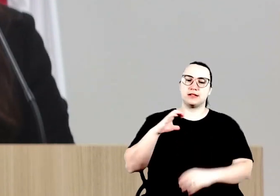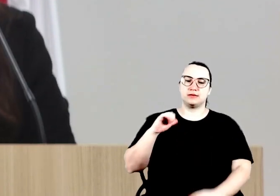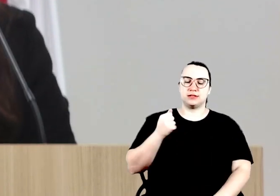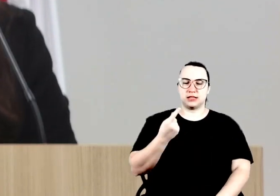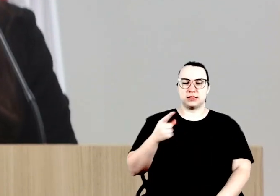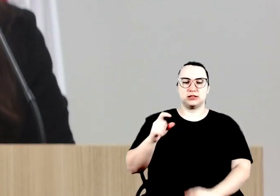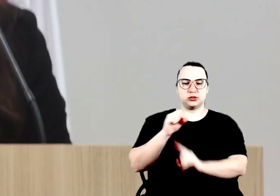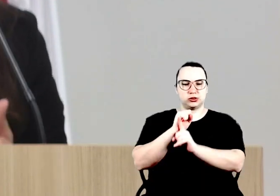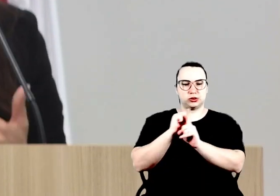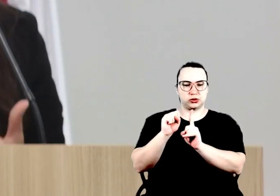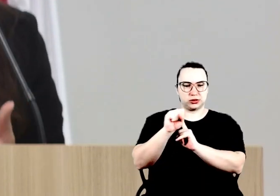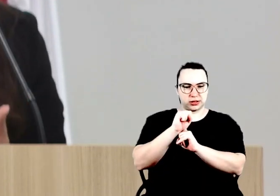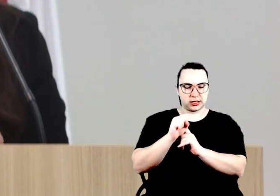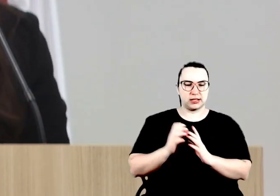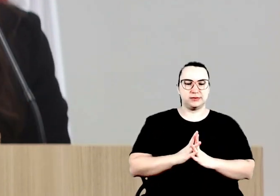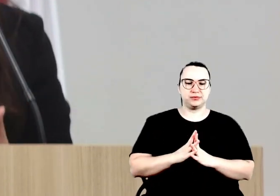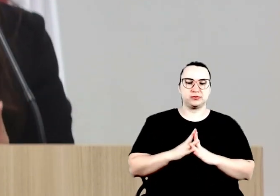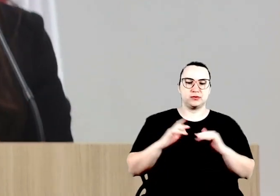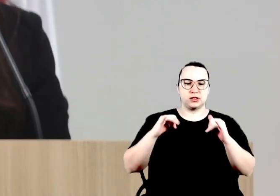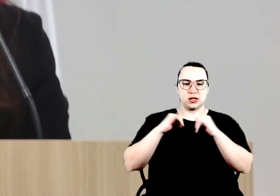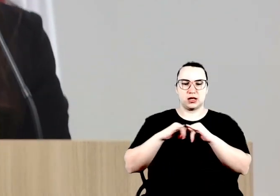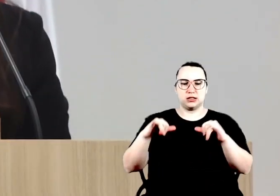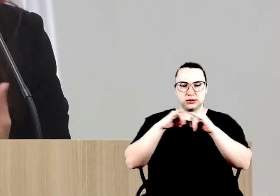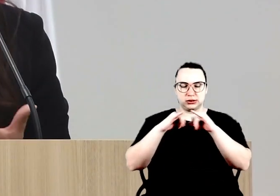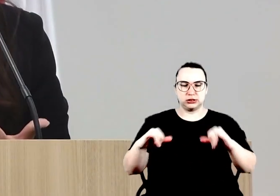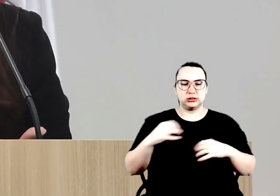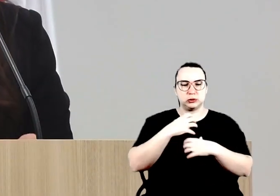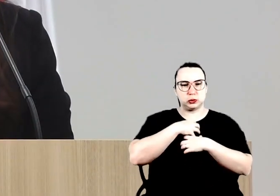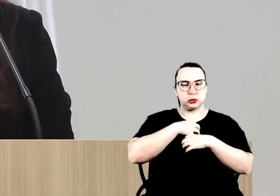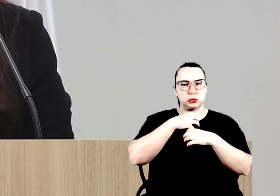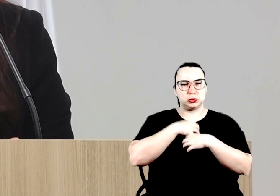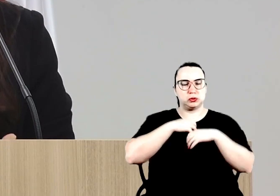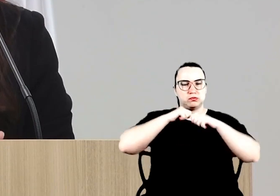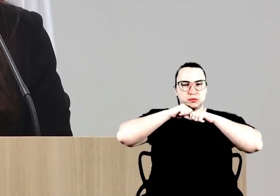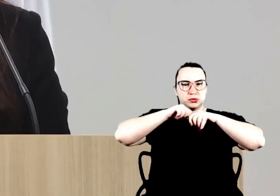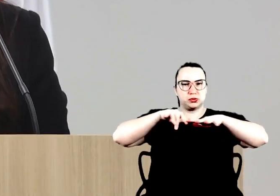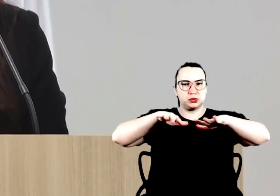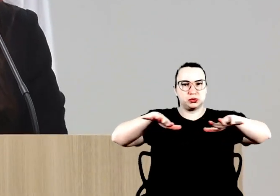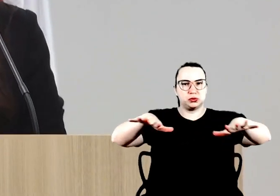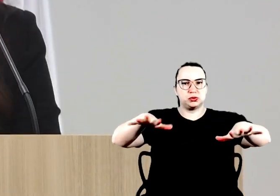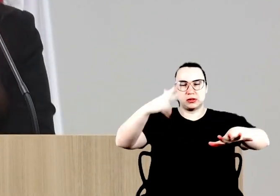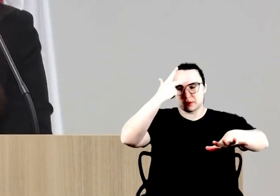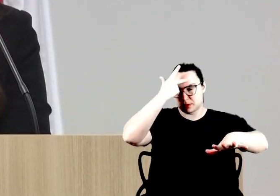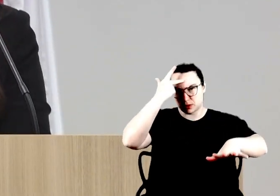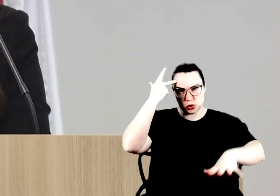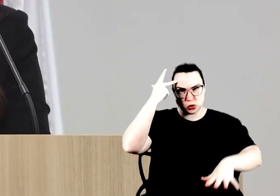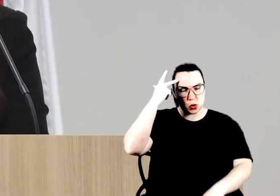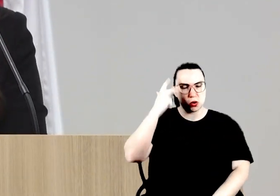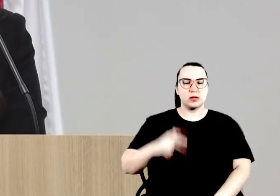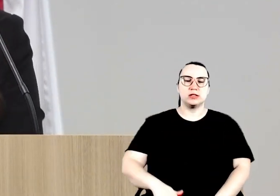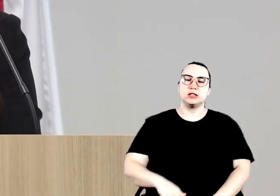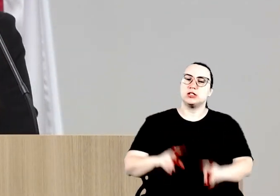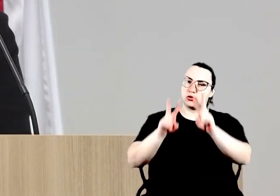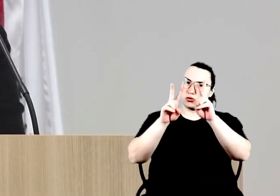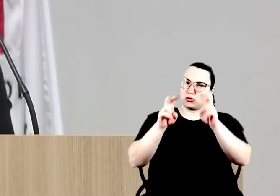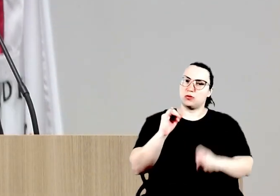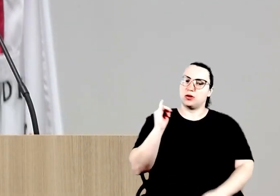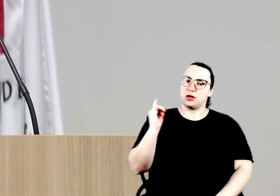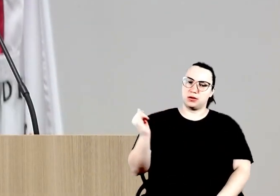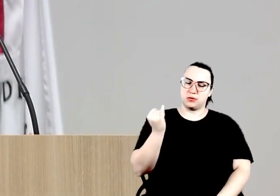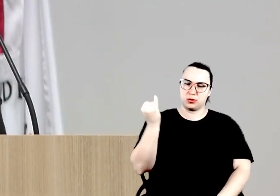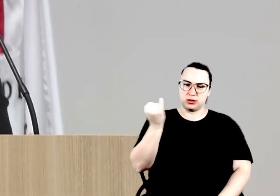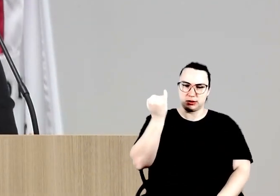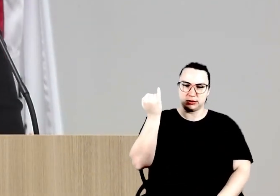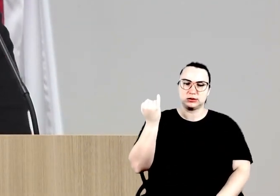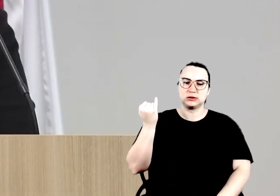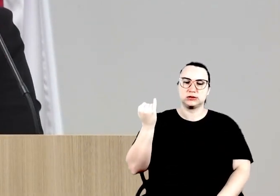sociedade. A campanha é para tentar sensibilizar o máximo de pessoas possíveis sobre a importância